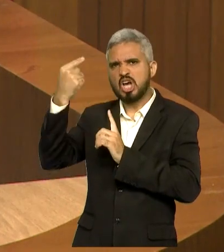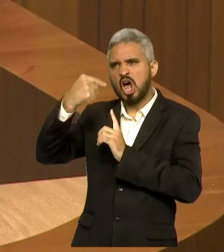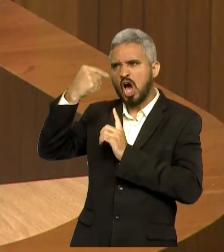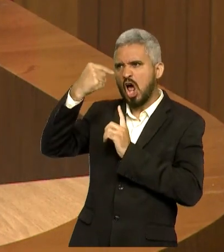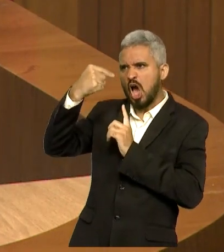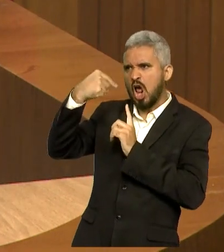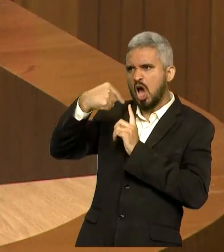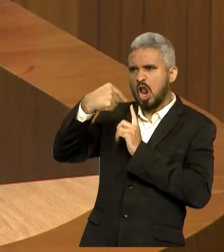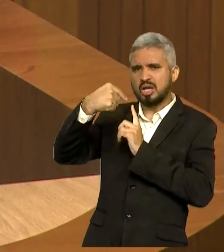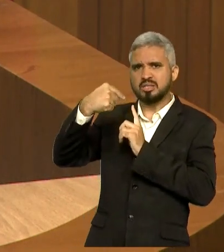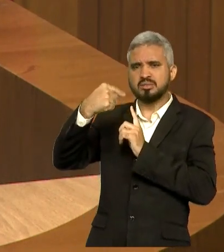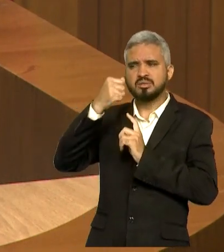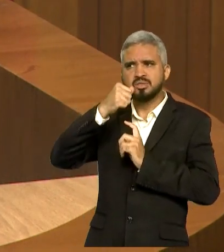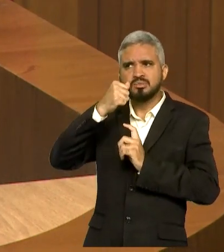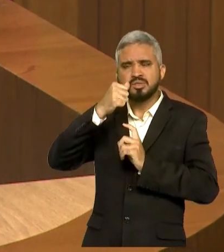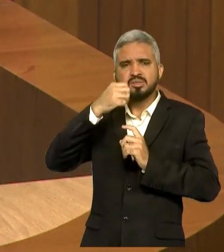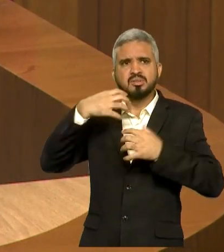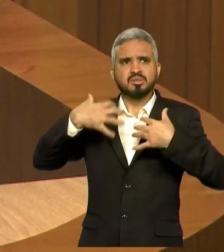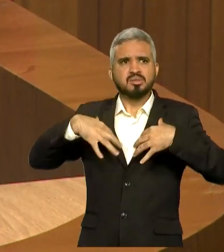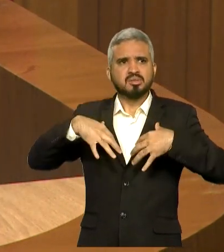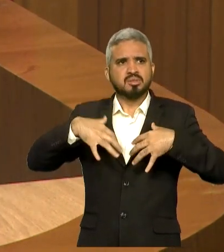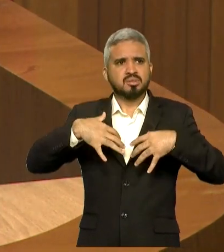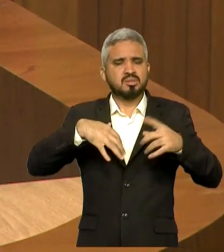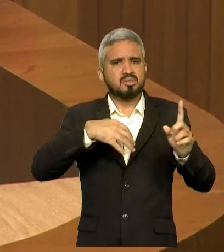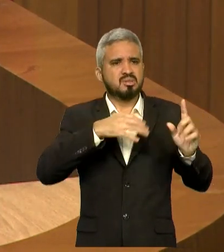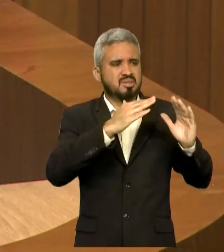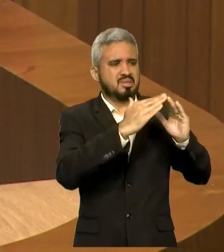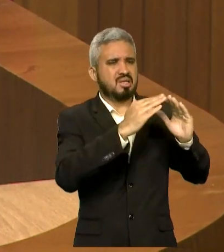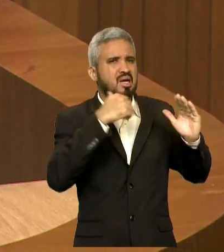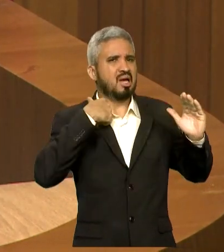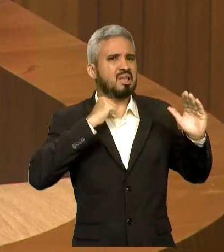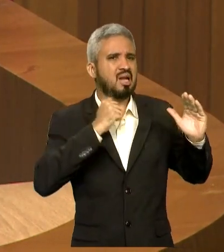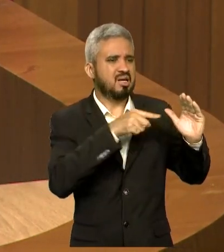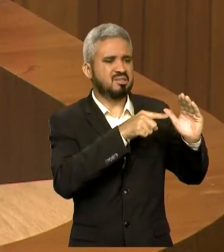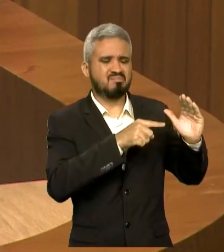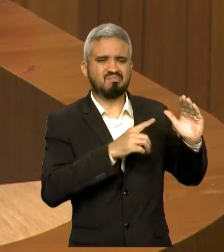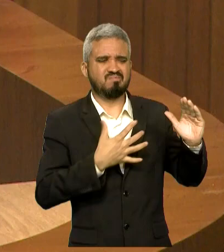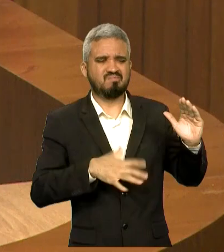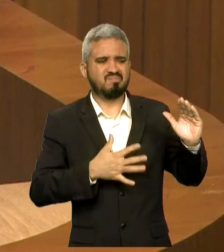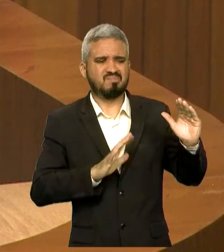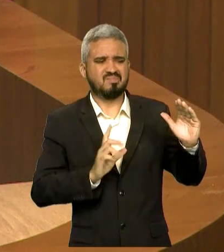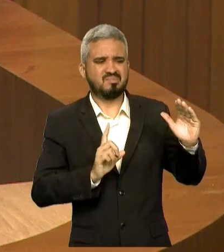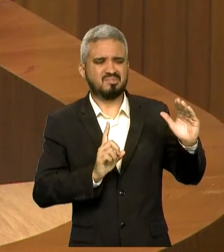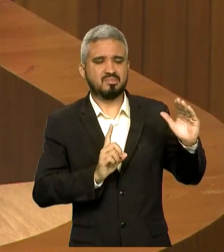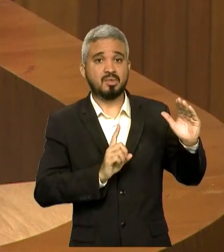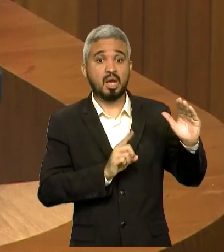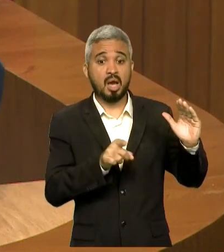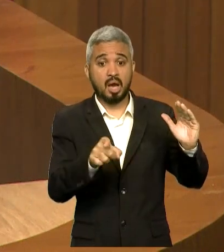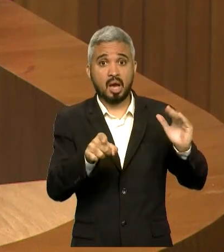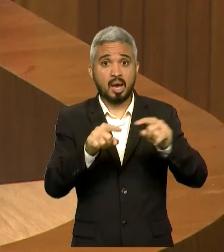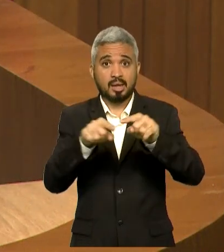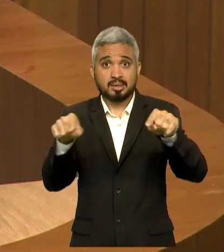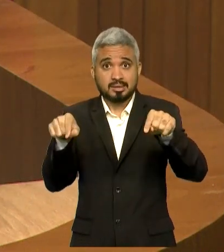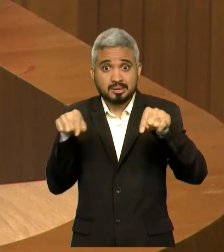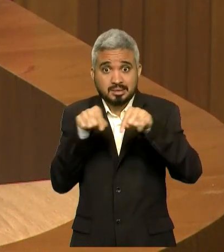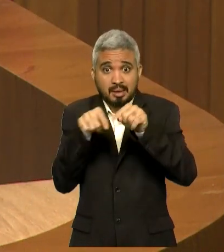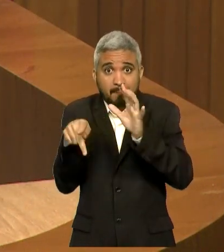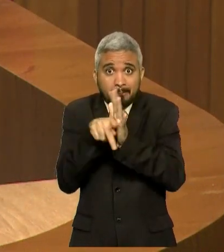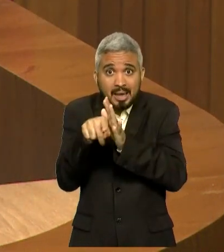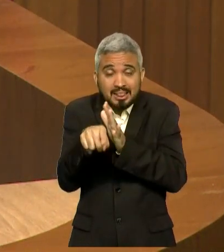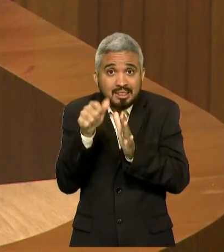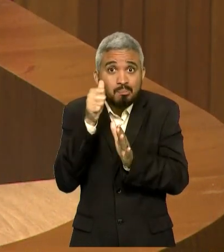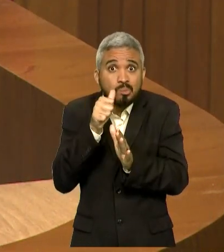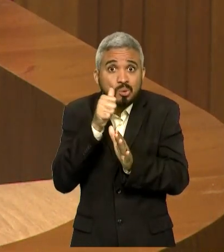já de violência, mas elas sentem retraídas de procurar a delegacia de polícia. Agora, não mais. Na própria secretaria